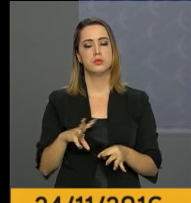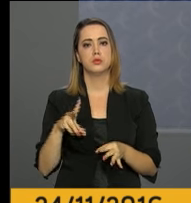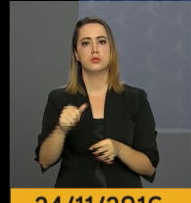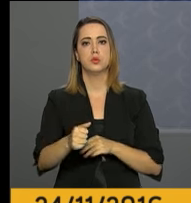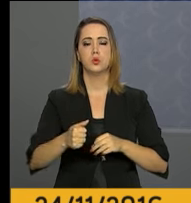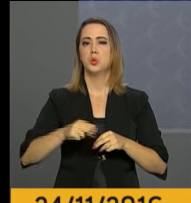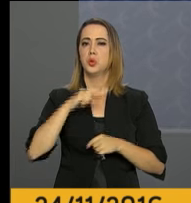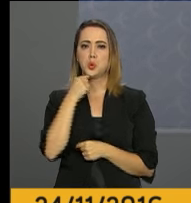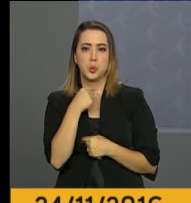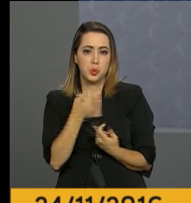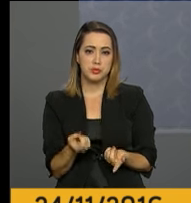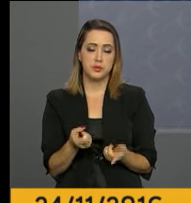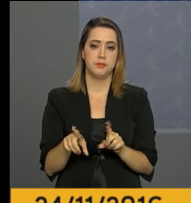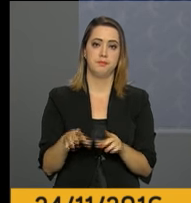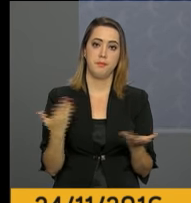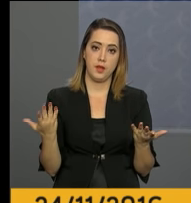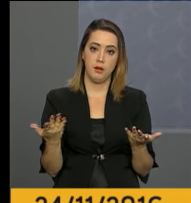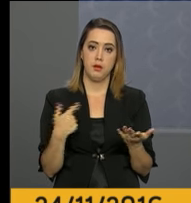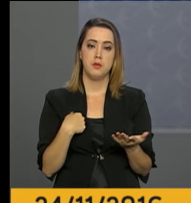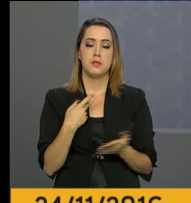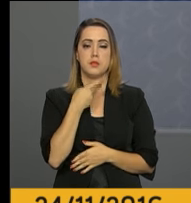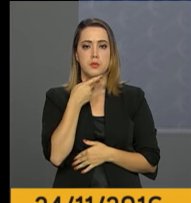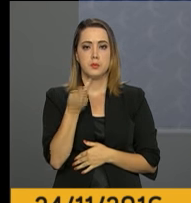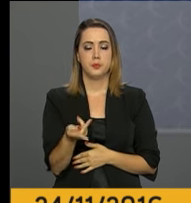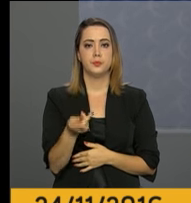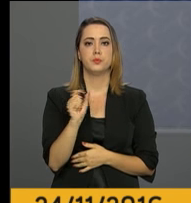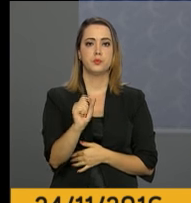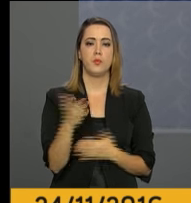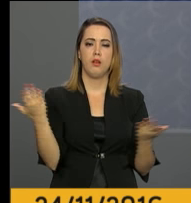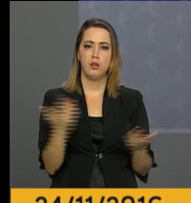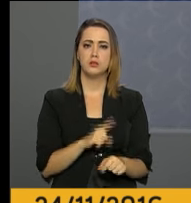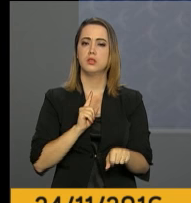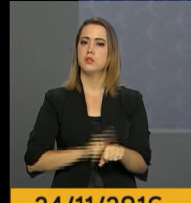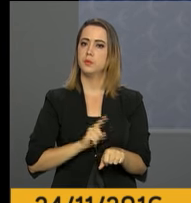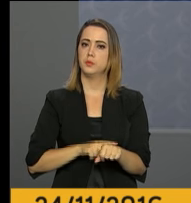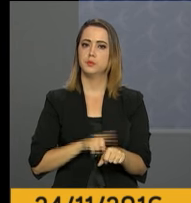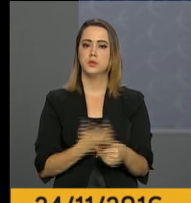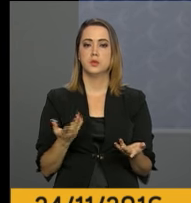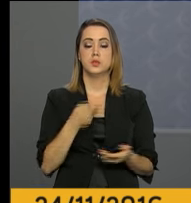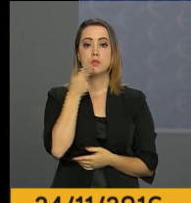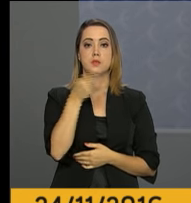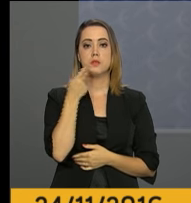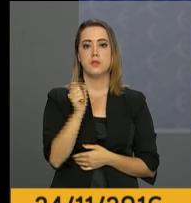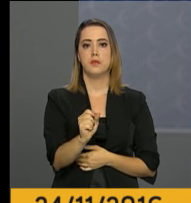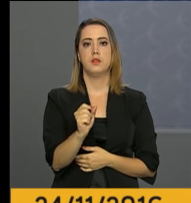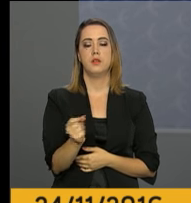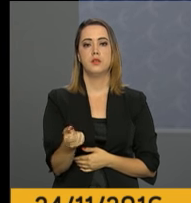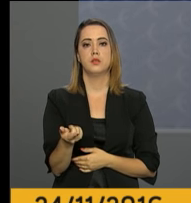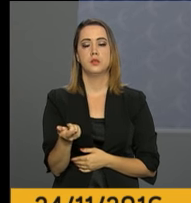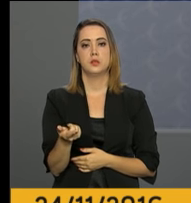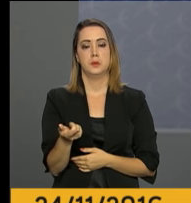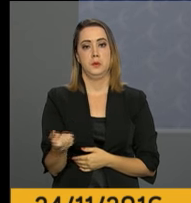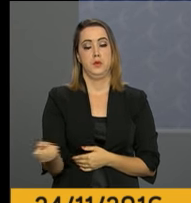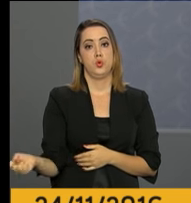controvérsia mas eu quero significar especialmente em tempos em que se fala da readequação